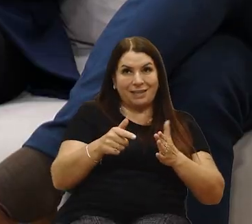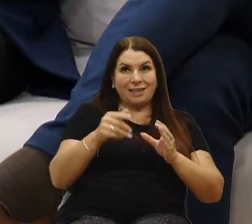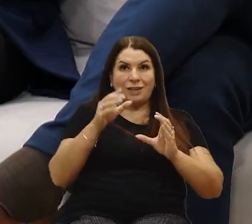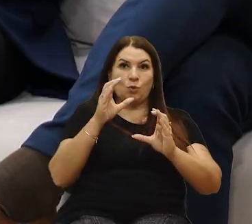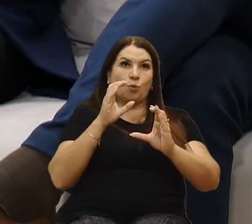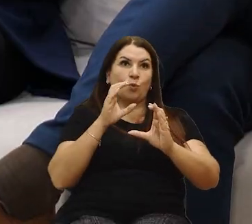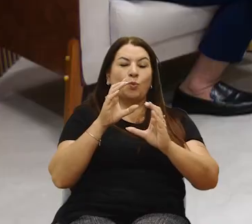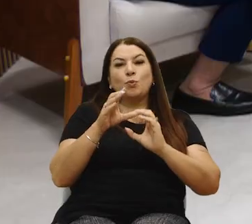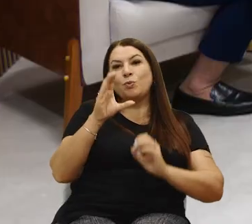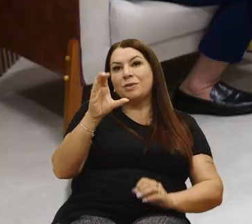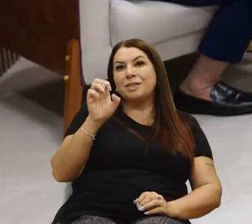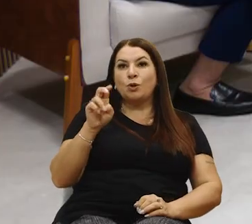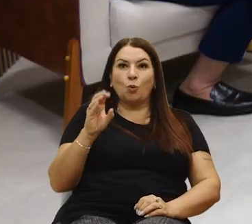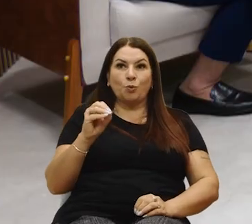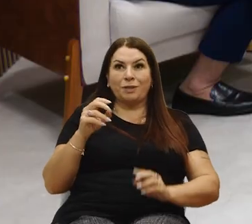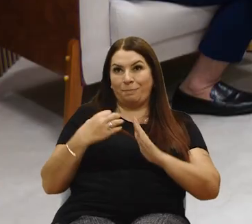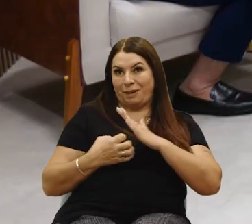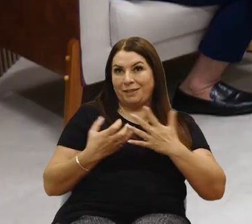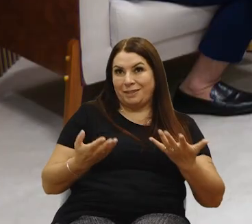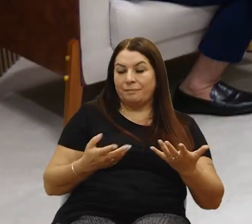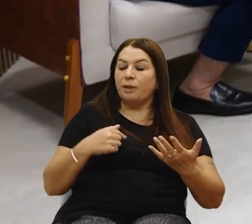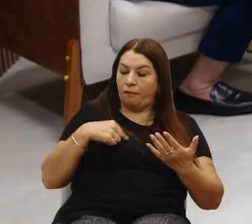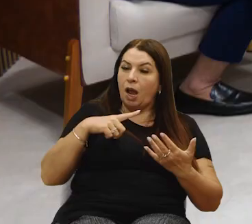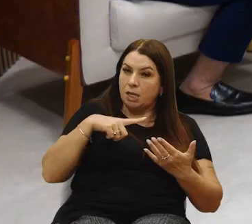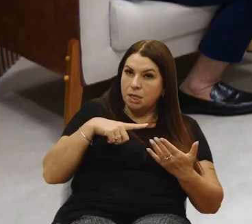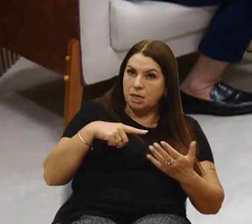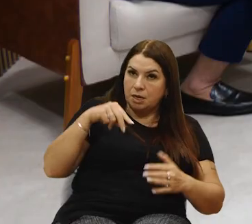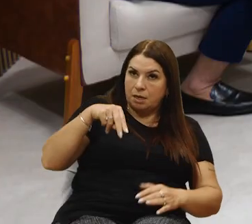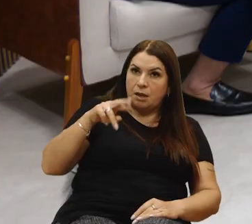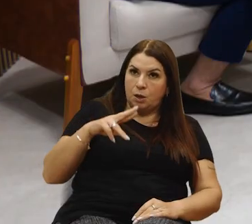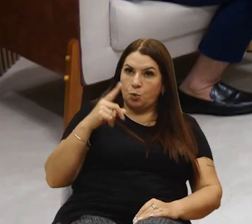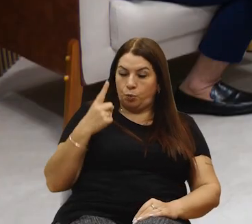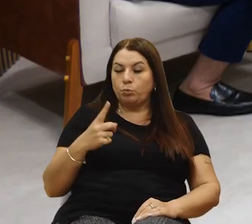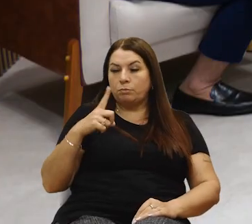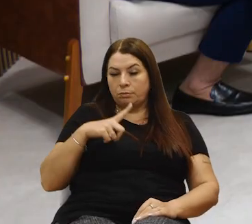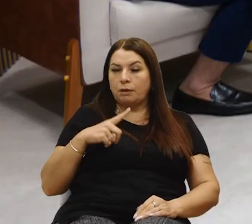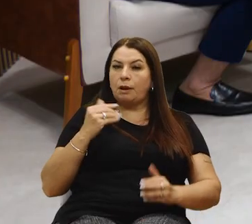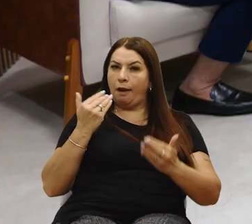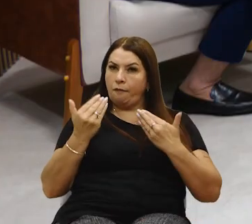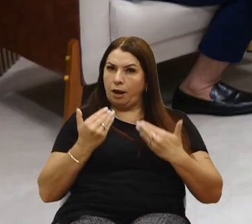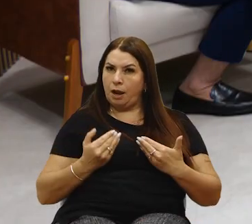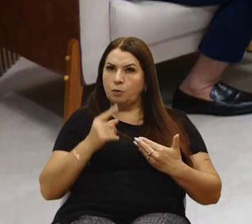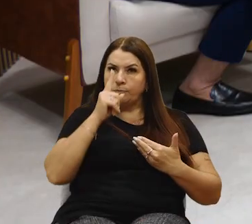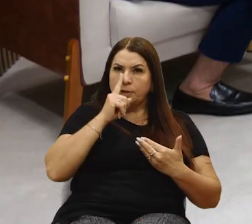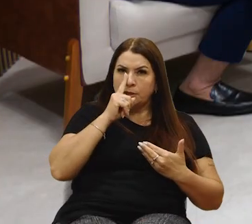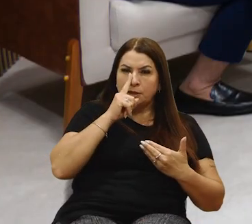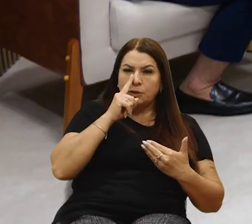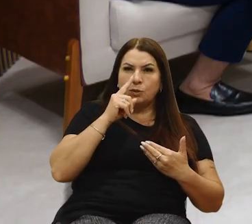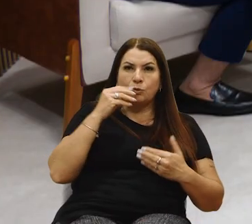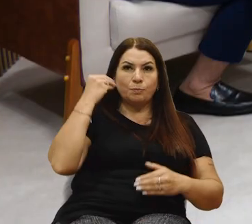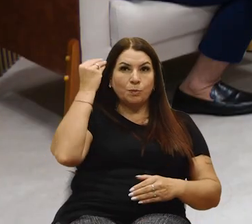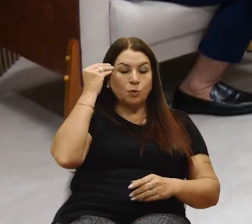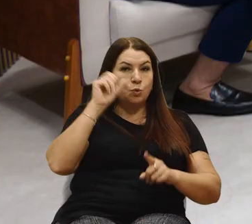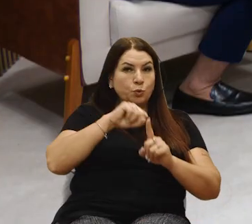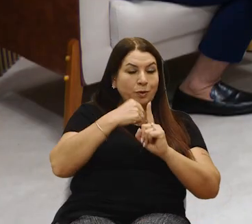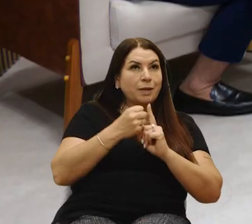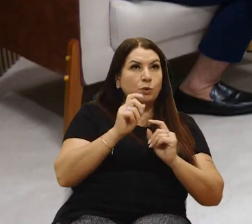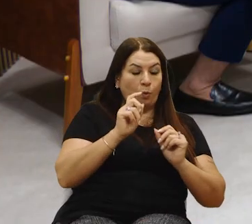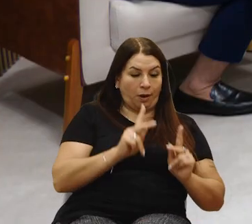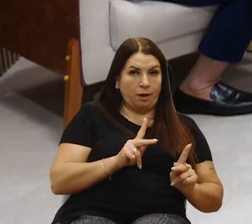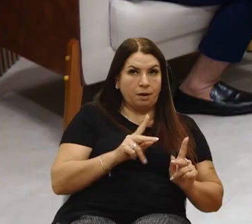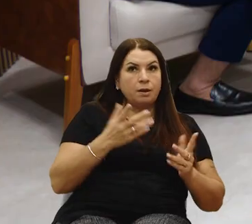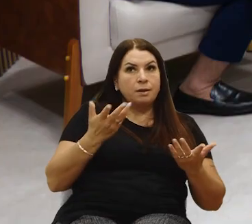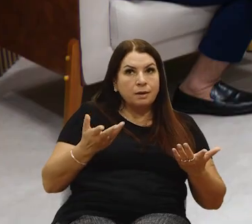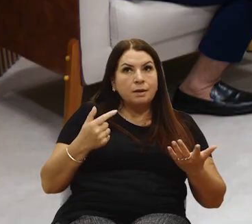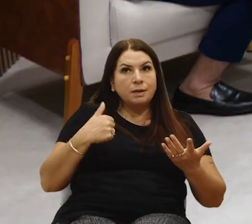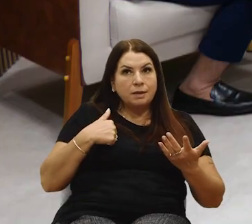Né? Sim, é isso. Por isso que a gente diz assim, ó, tá, vai ter essa NR1, onde tu vai ter que avaliar os riscos psicossociais. Mas,